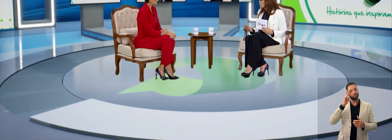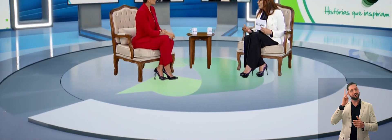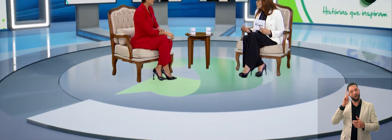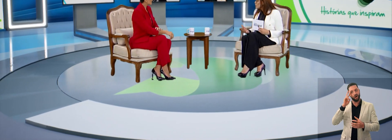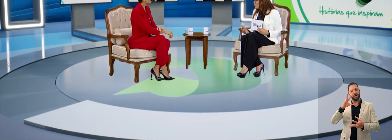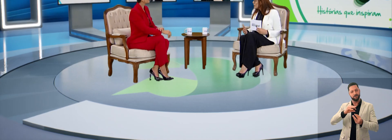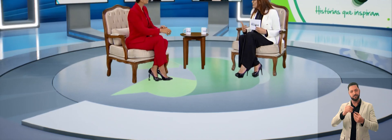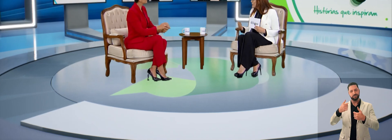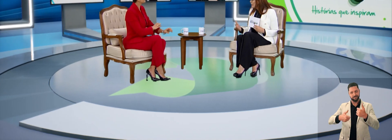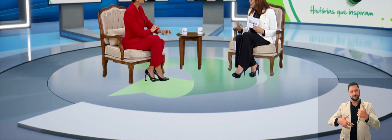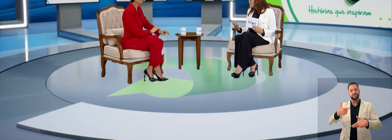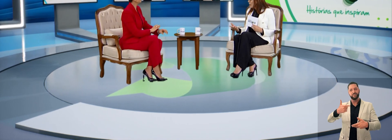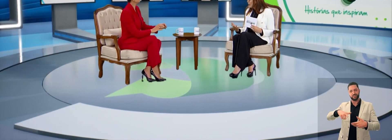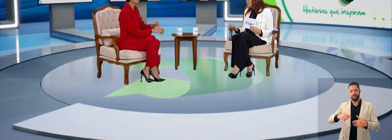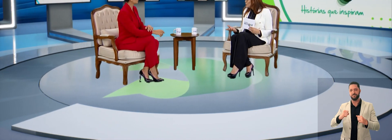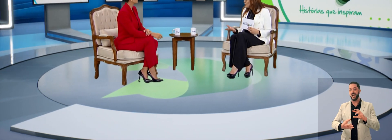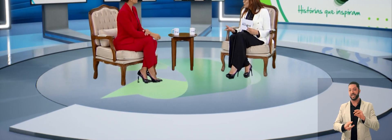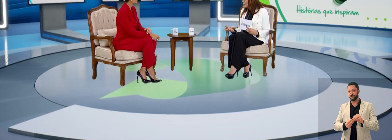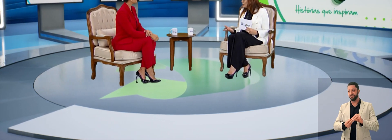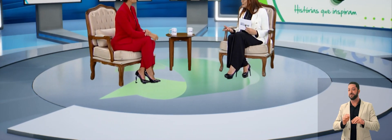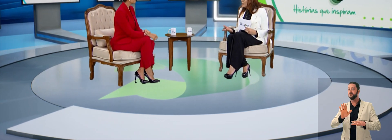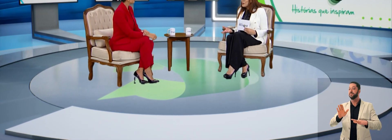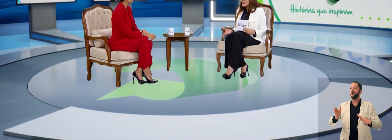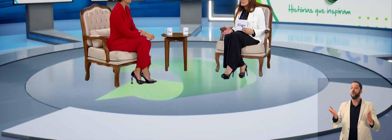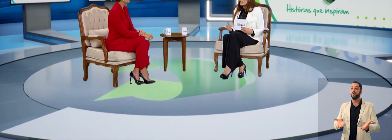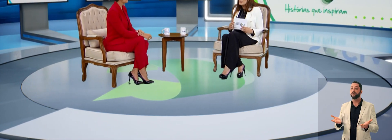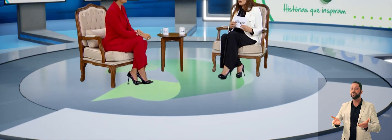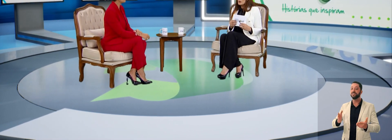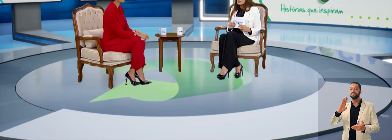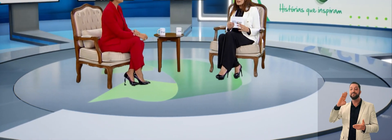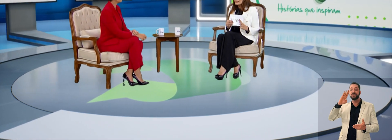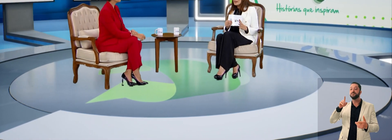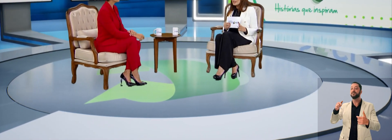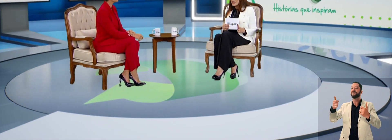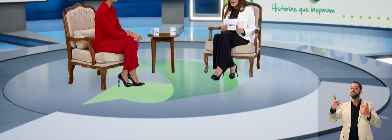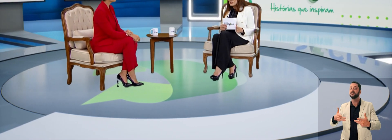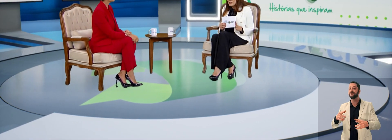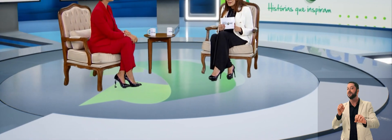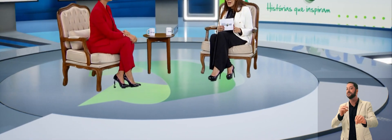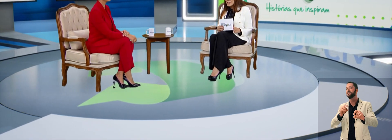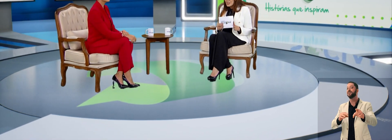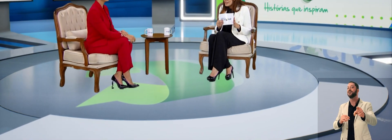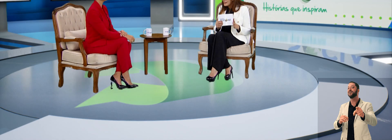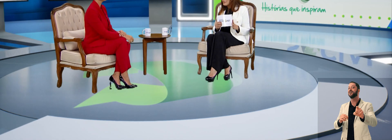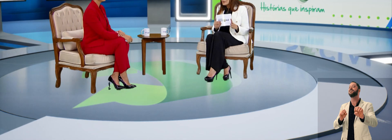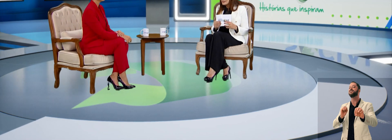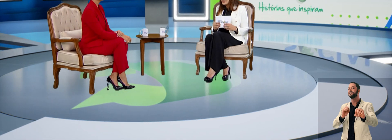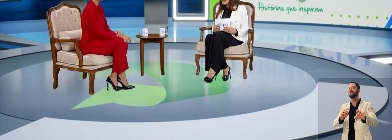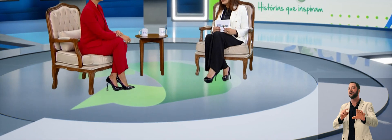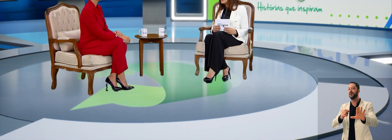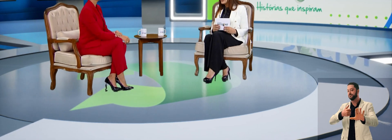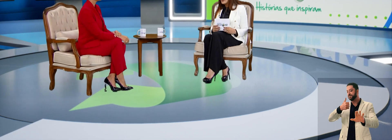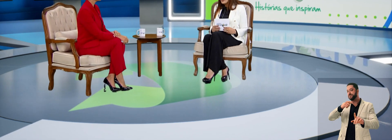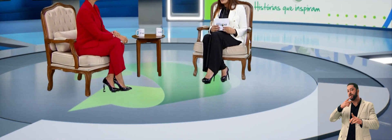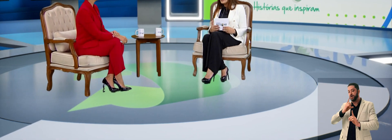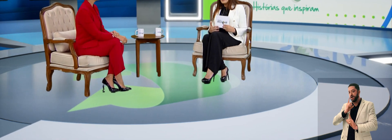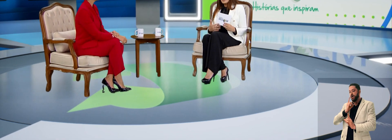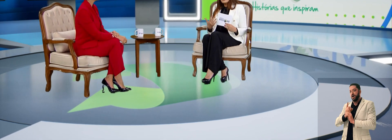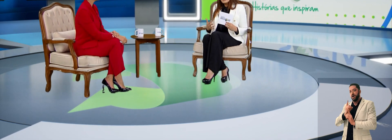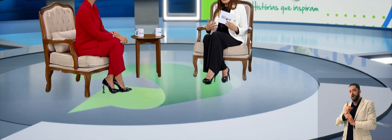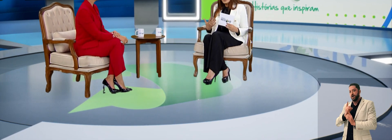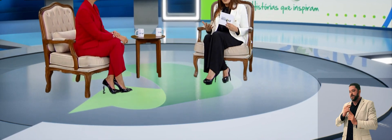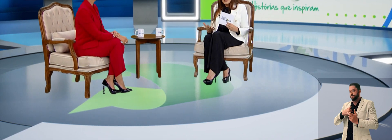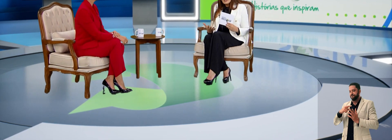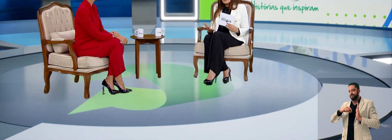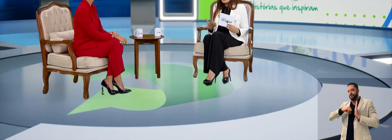mais em contar a sua história, que você vai relembrar ela um pouco aqui, mas a gente hoje vai se dedicar de verdade a ensinar você,